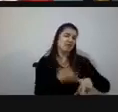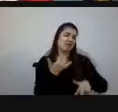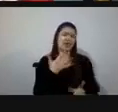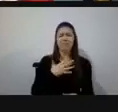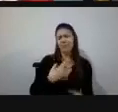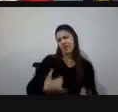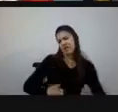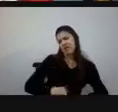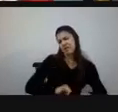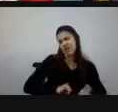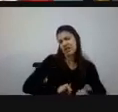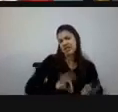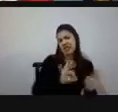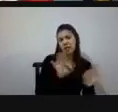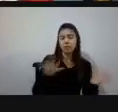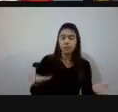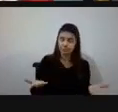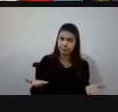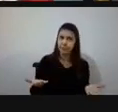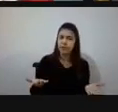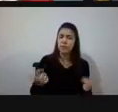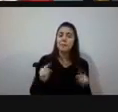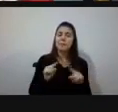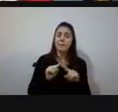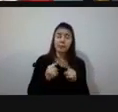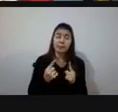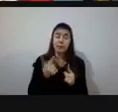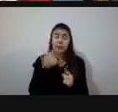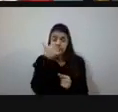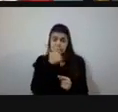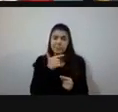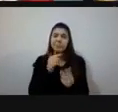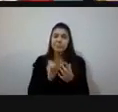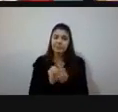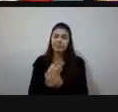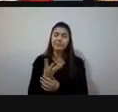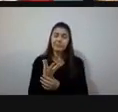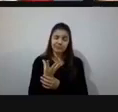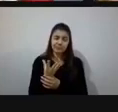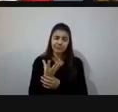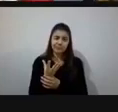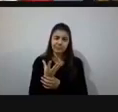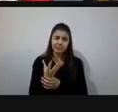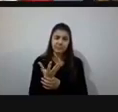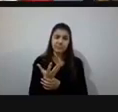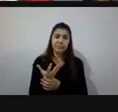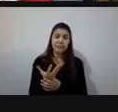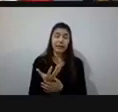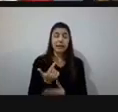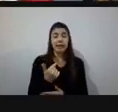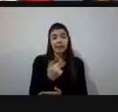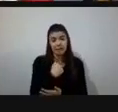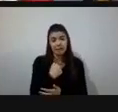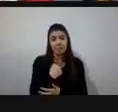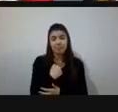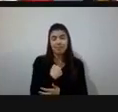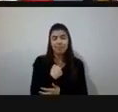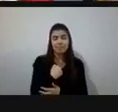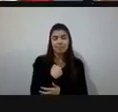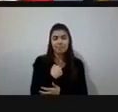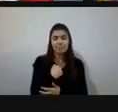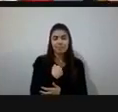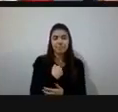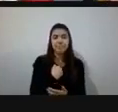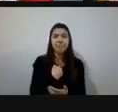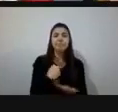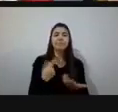é algo que acontece muito quando eu, pelo menos, é uma coisa